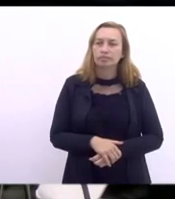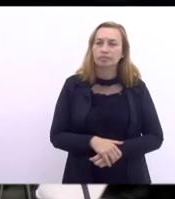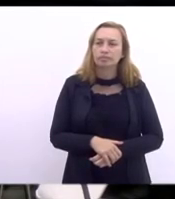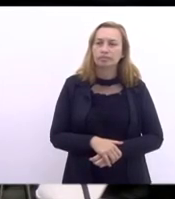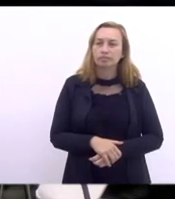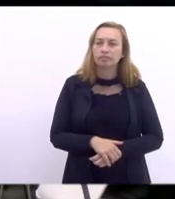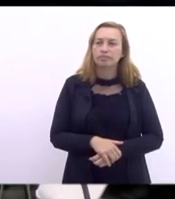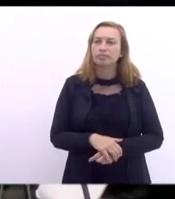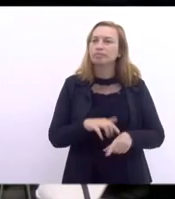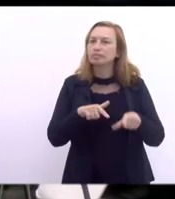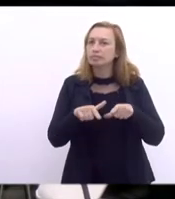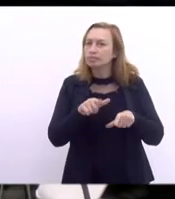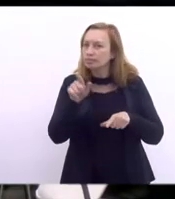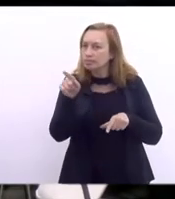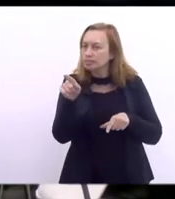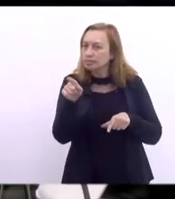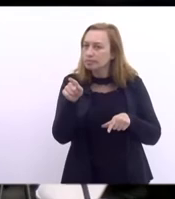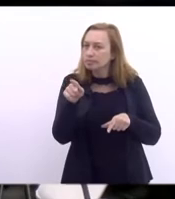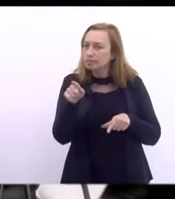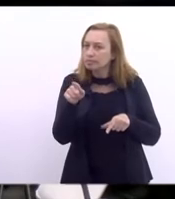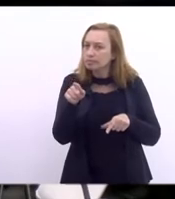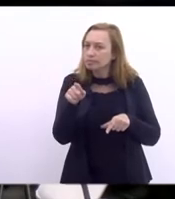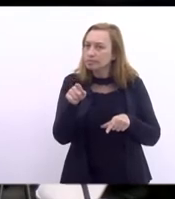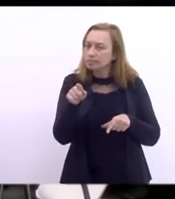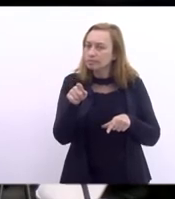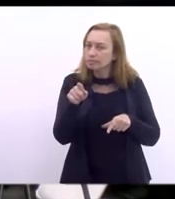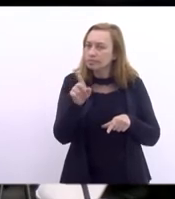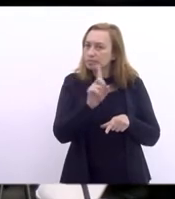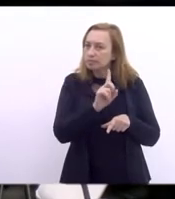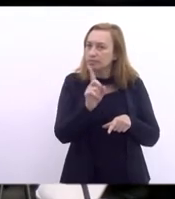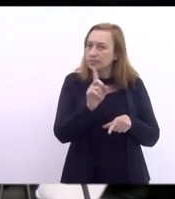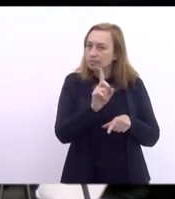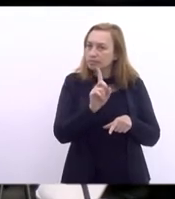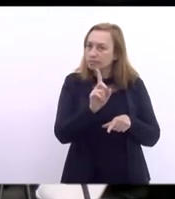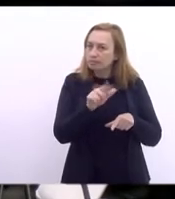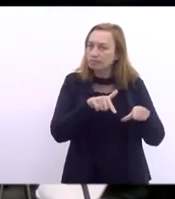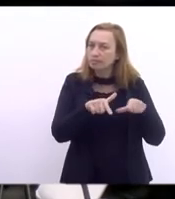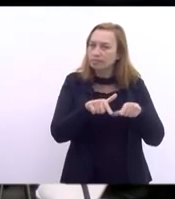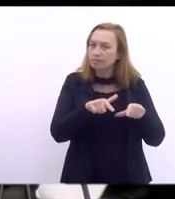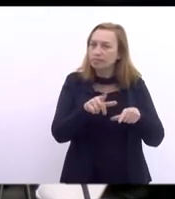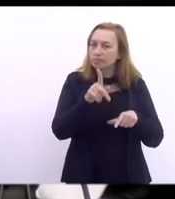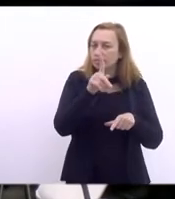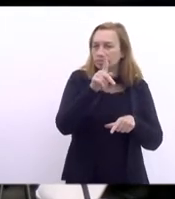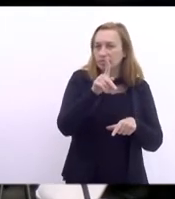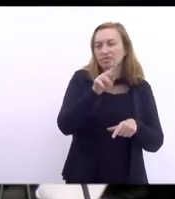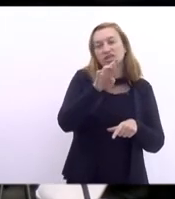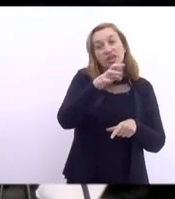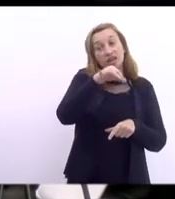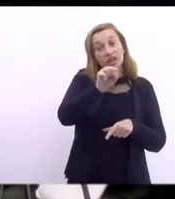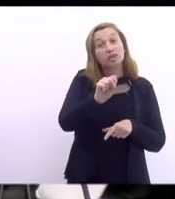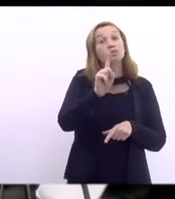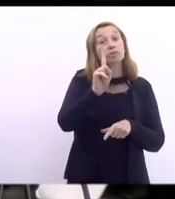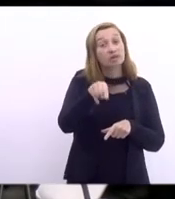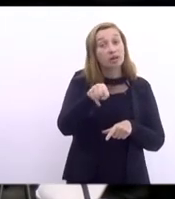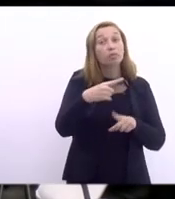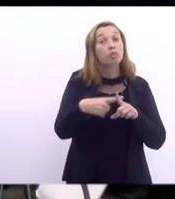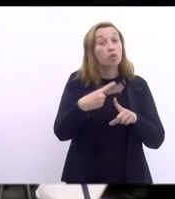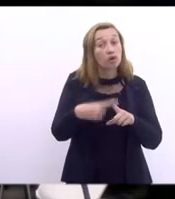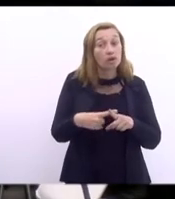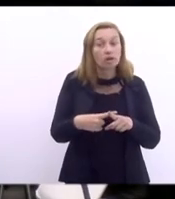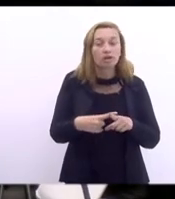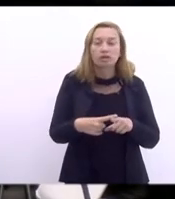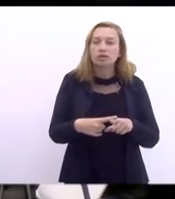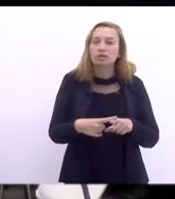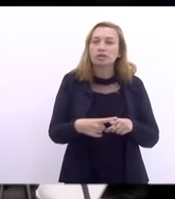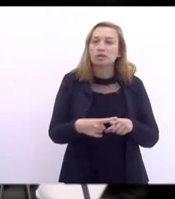essa operação foi considerada ela não foi considerado operação de crédito mas ela é porque